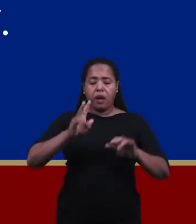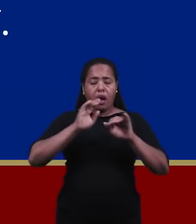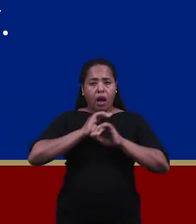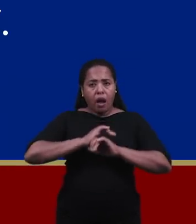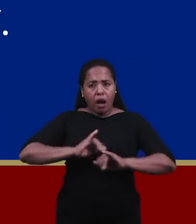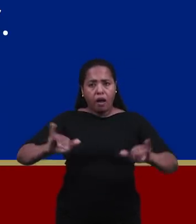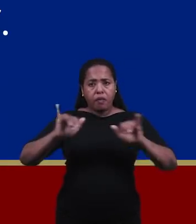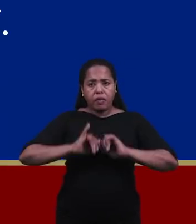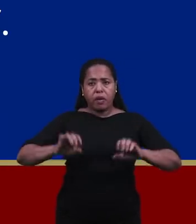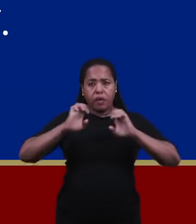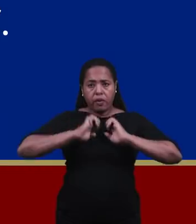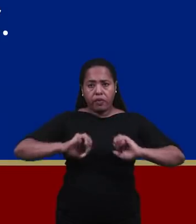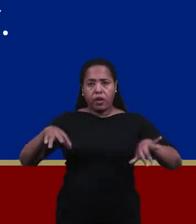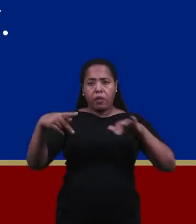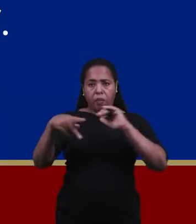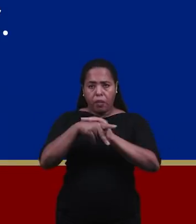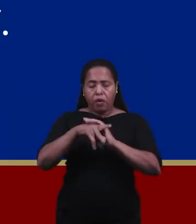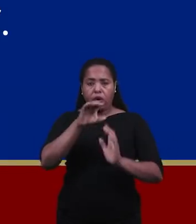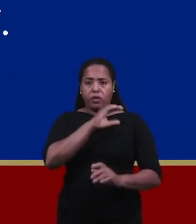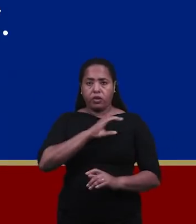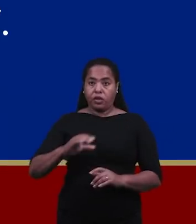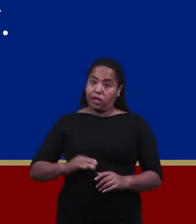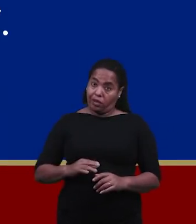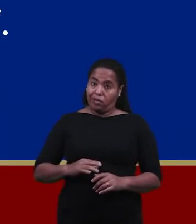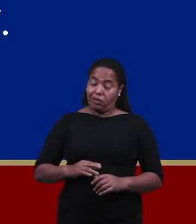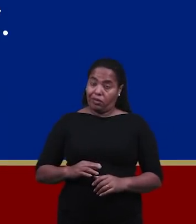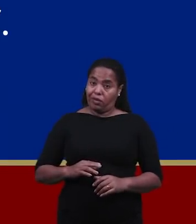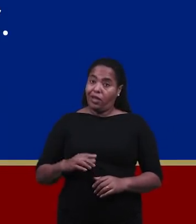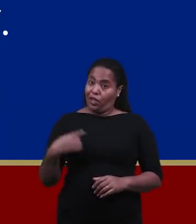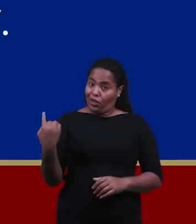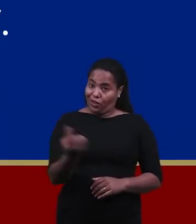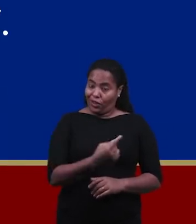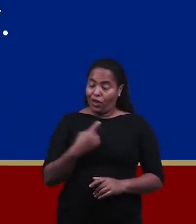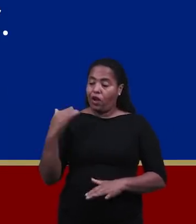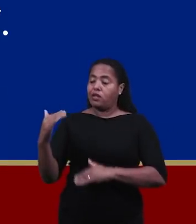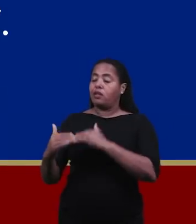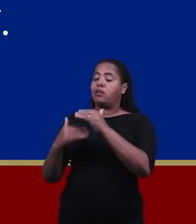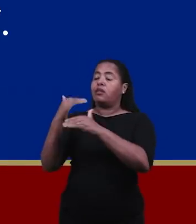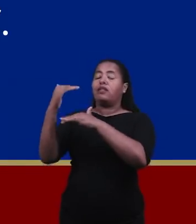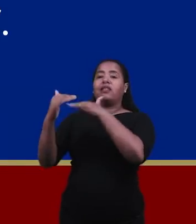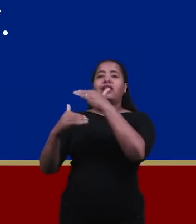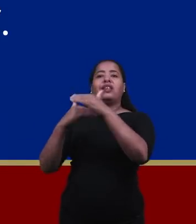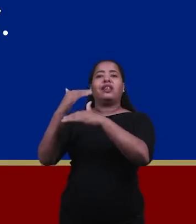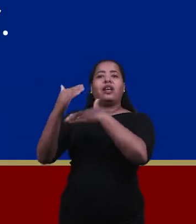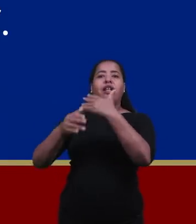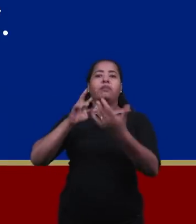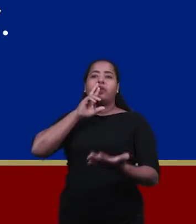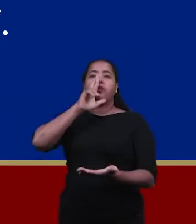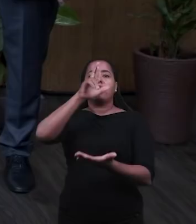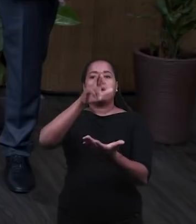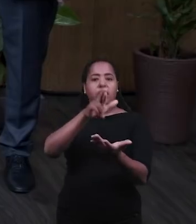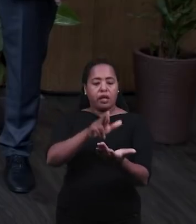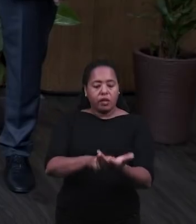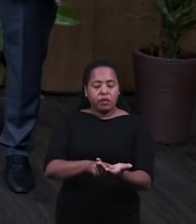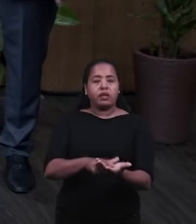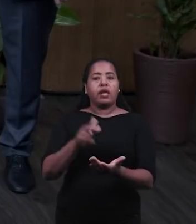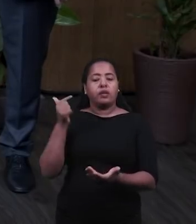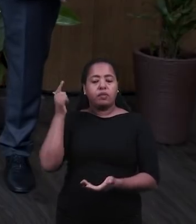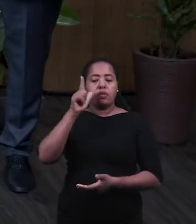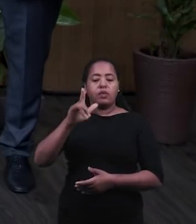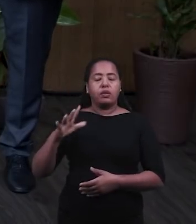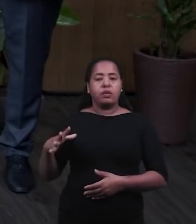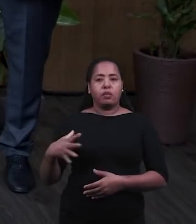de Cristo. E assim cresceremos e produziremos fruto. Realmente ela